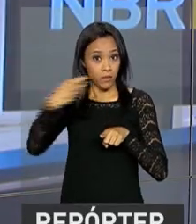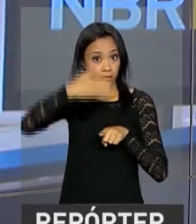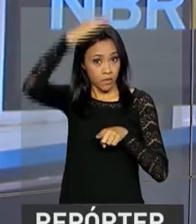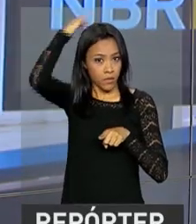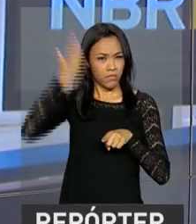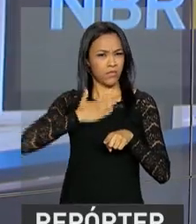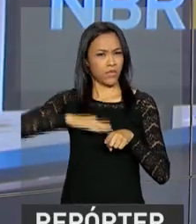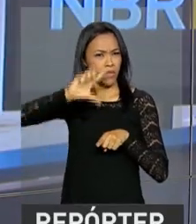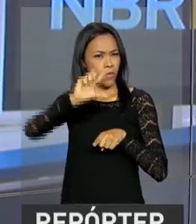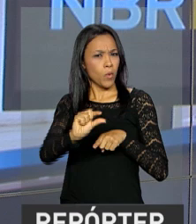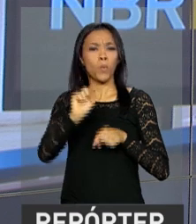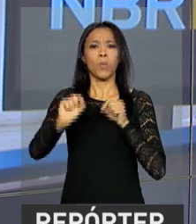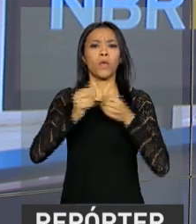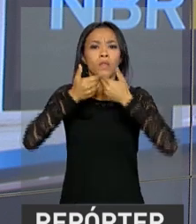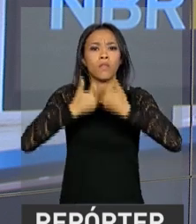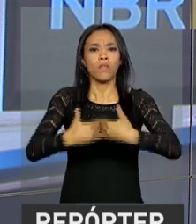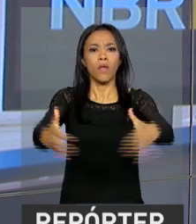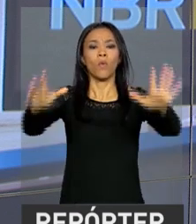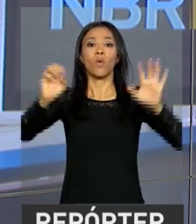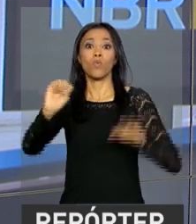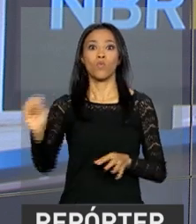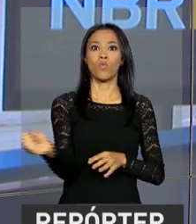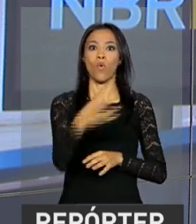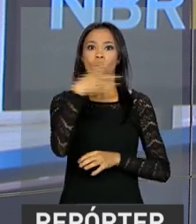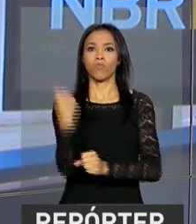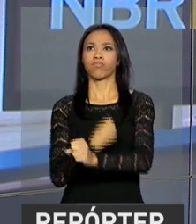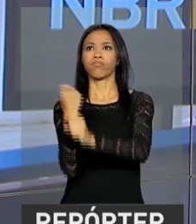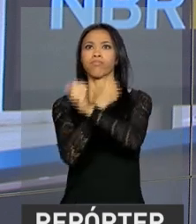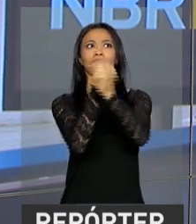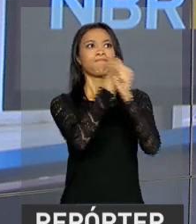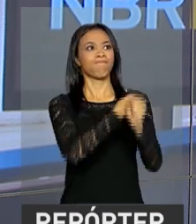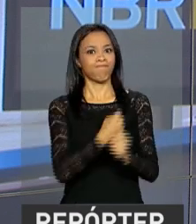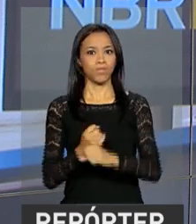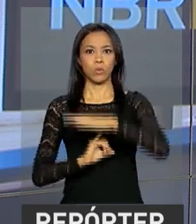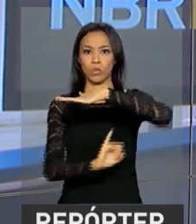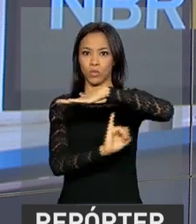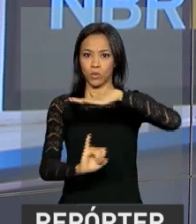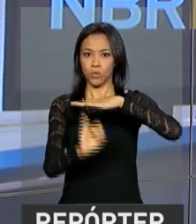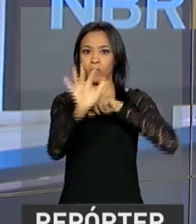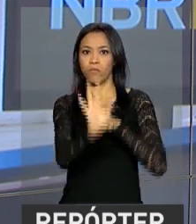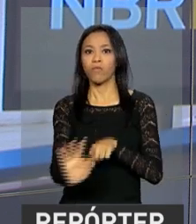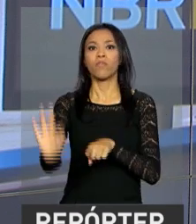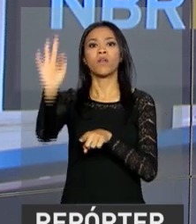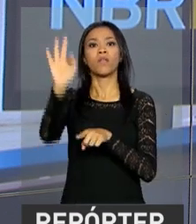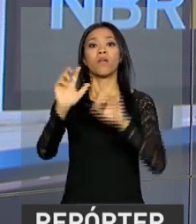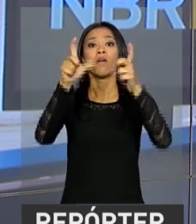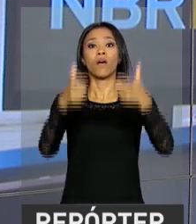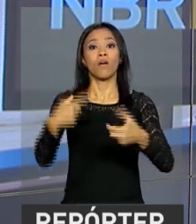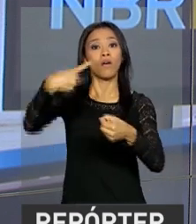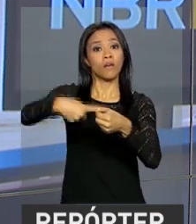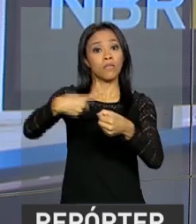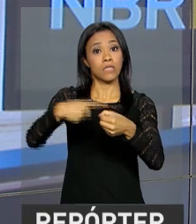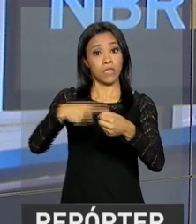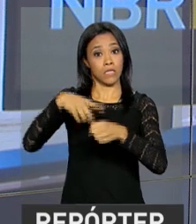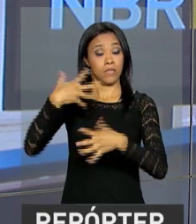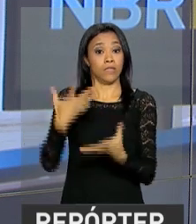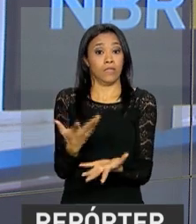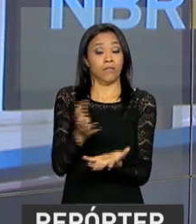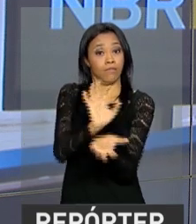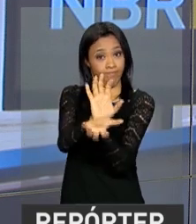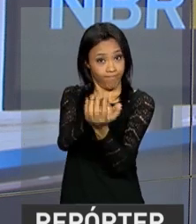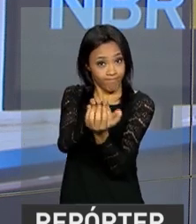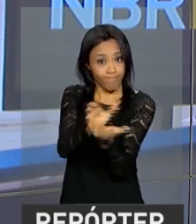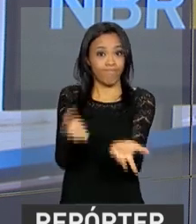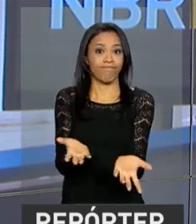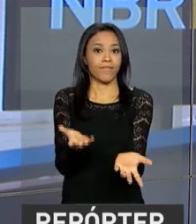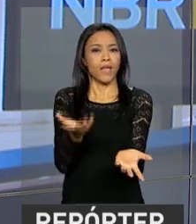inaugura daqui a pouco, em Serra Talhada, o novo prédio do campus do Instituto Federal do Sertão Pernambucano. O repórter